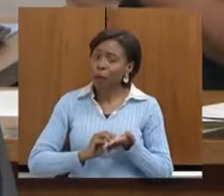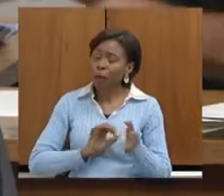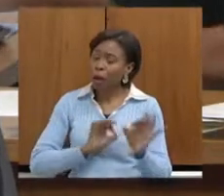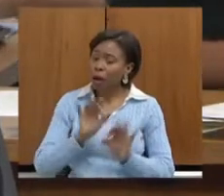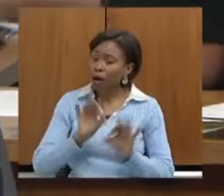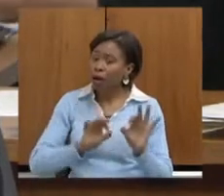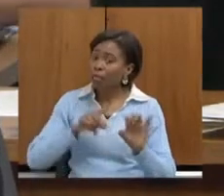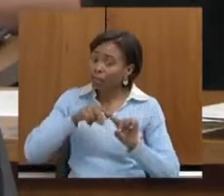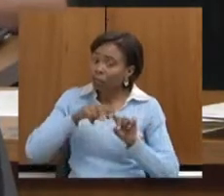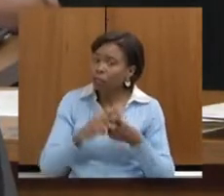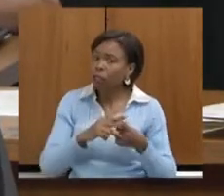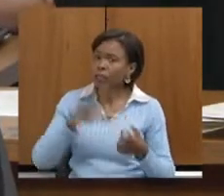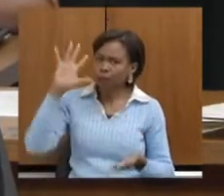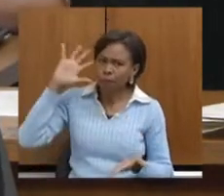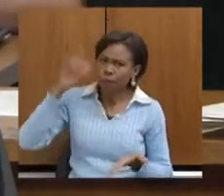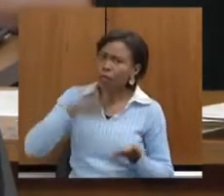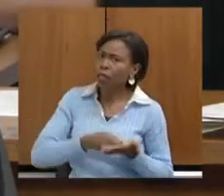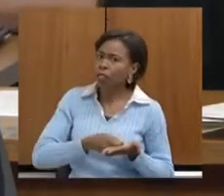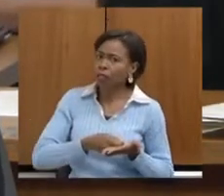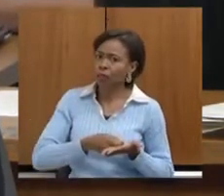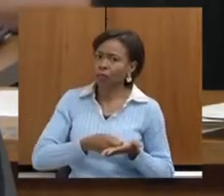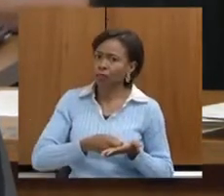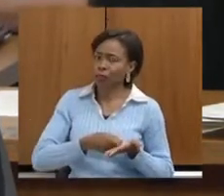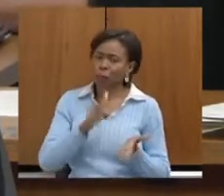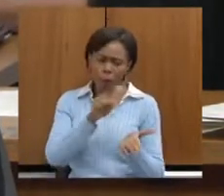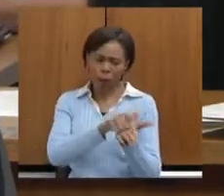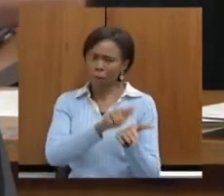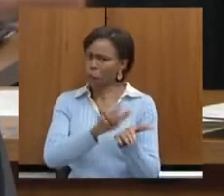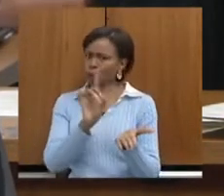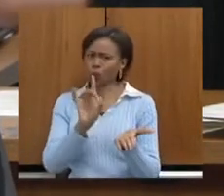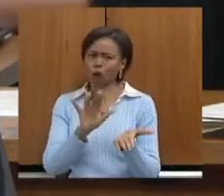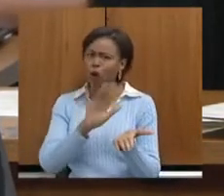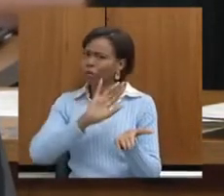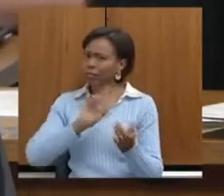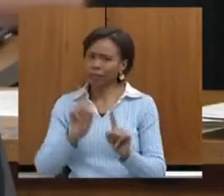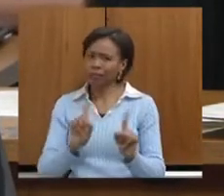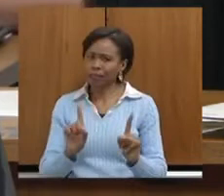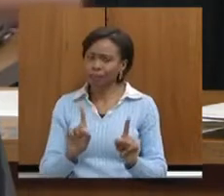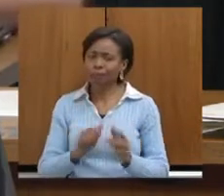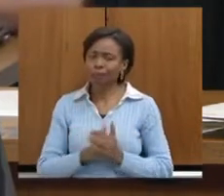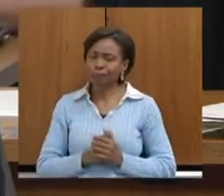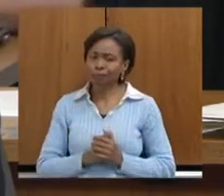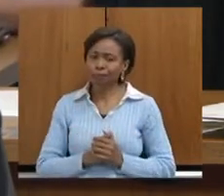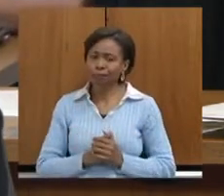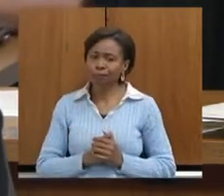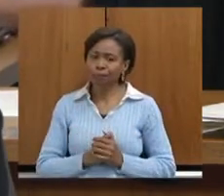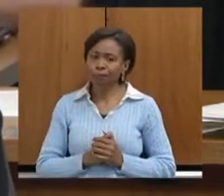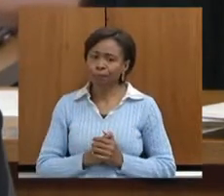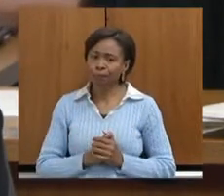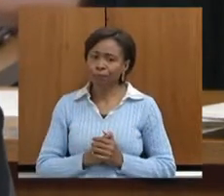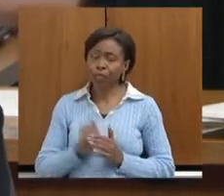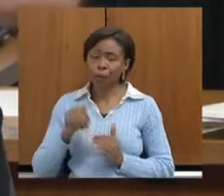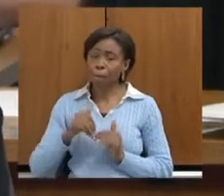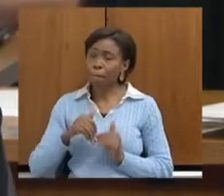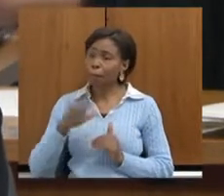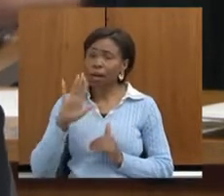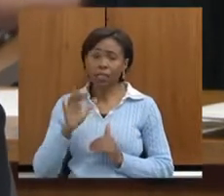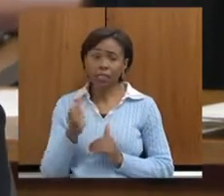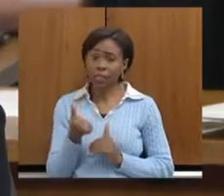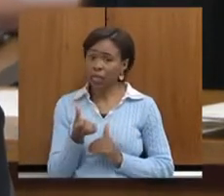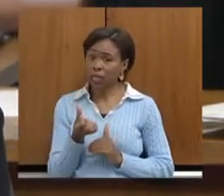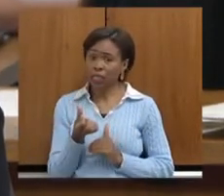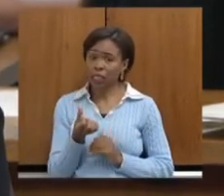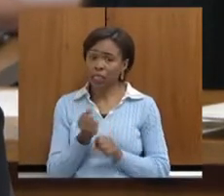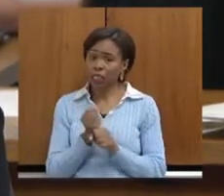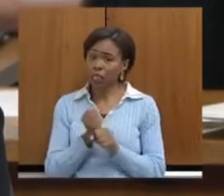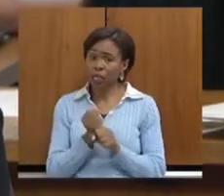efetivamente saiu do papel e vejam vocês que nós estamos há mais de seis anos daqui a pouco faz